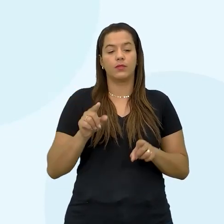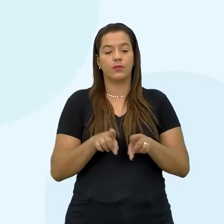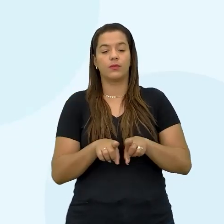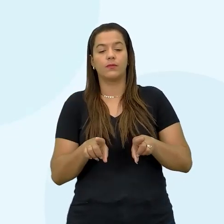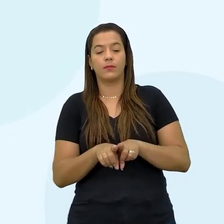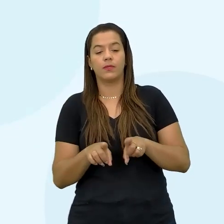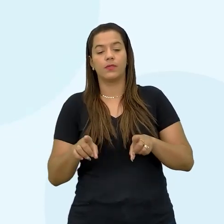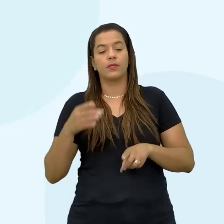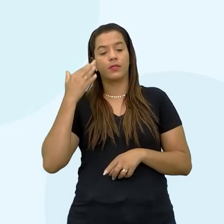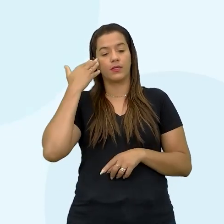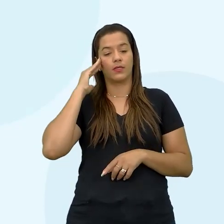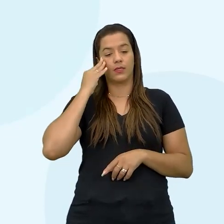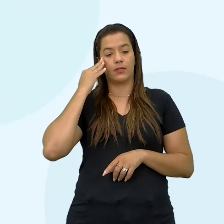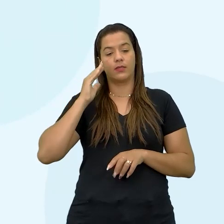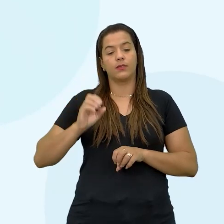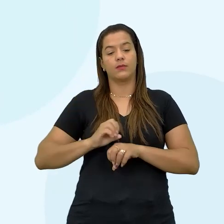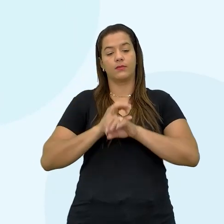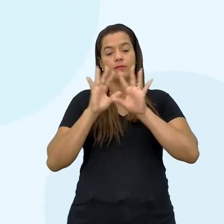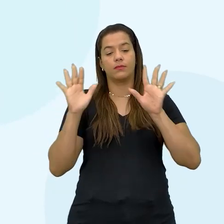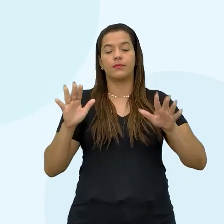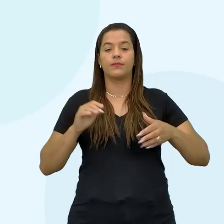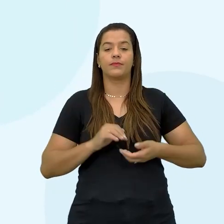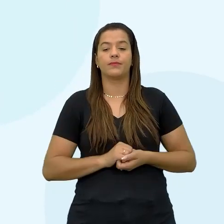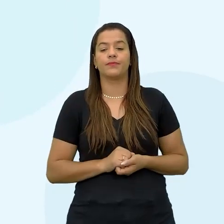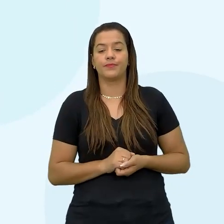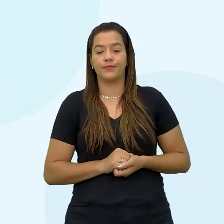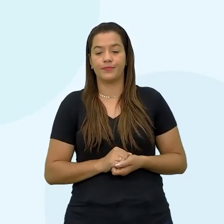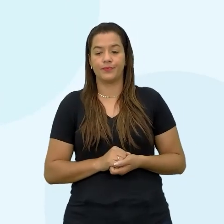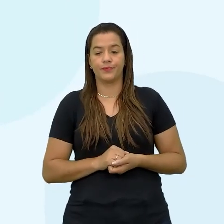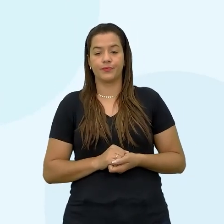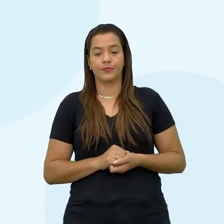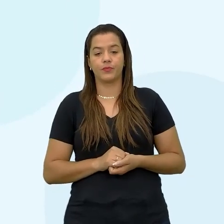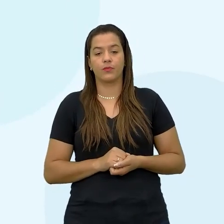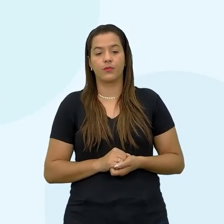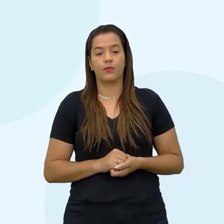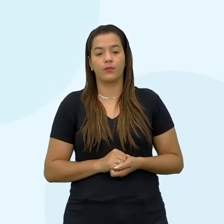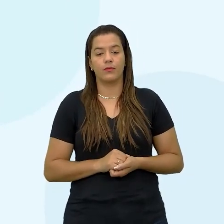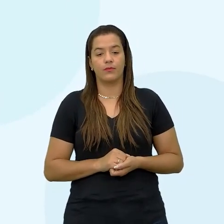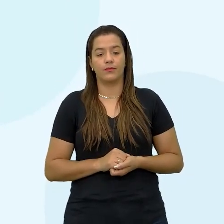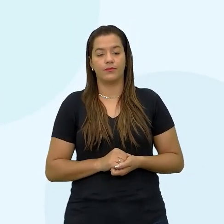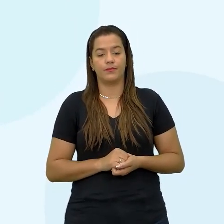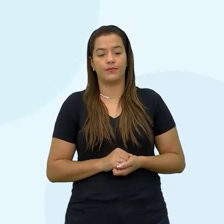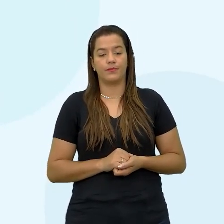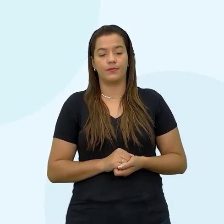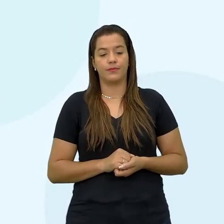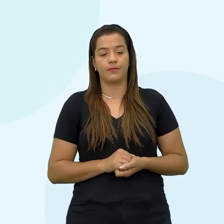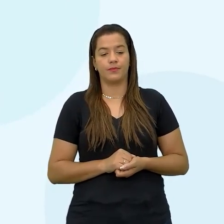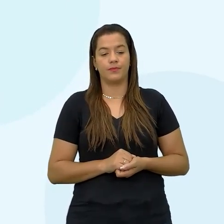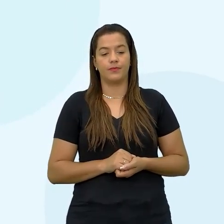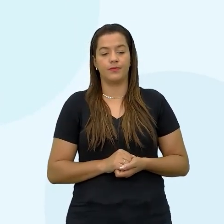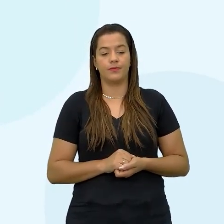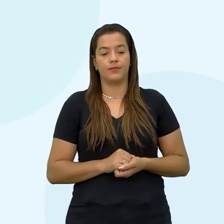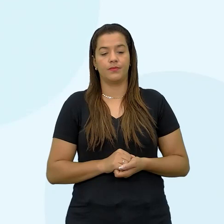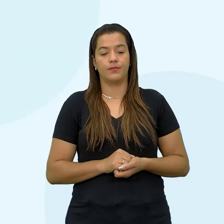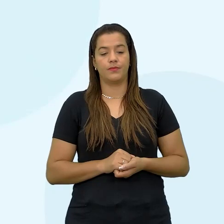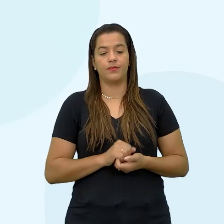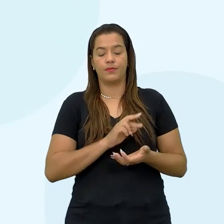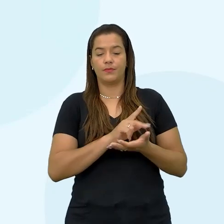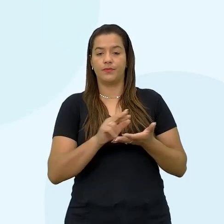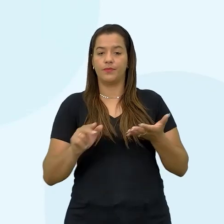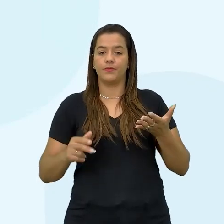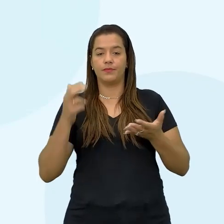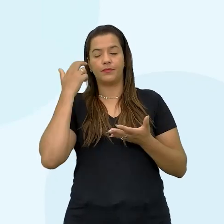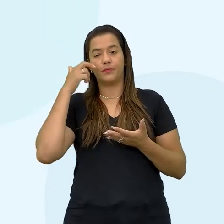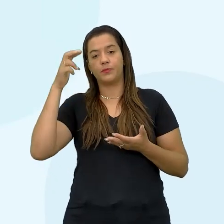compreensão. Opa, perdi o slide, perdão. E compreensão da